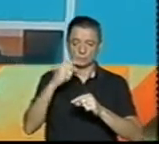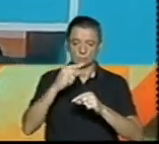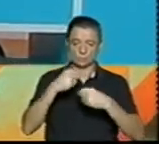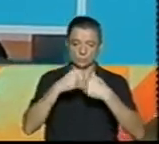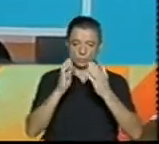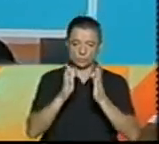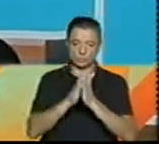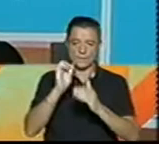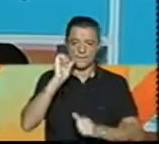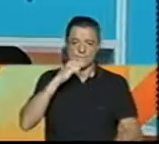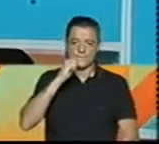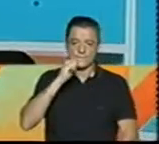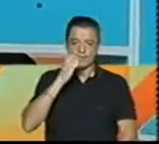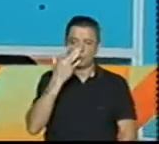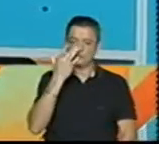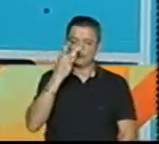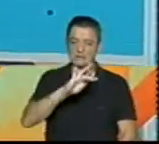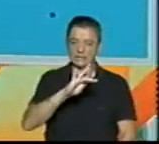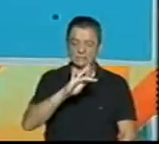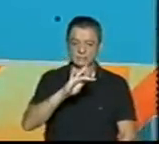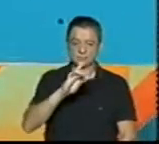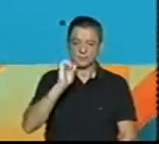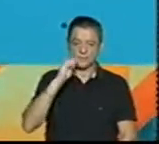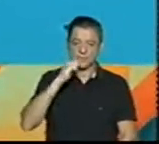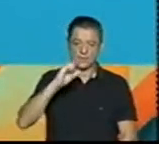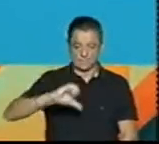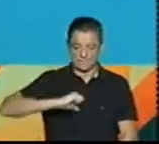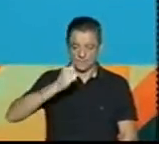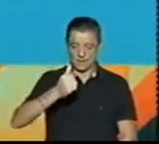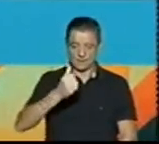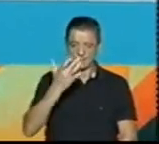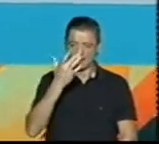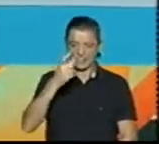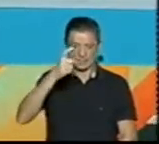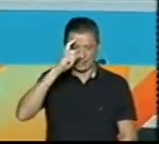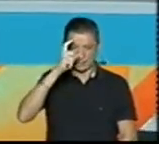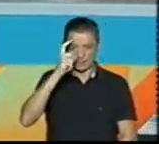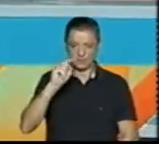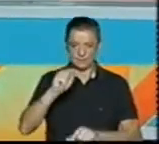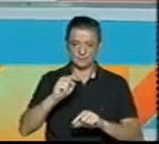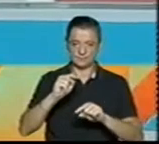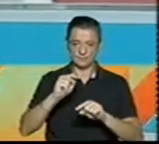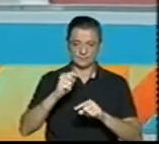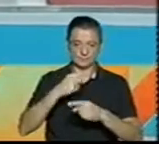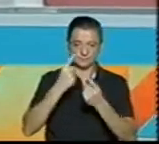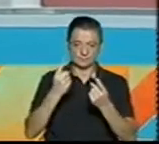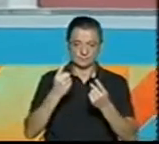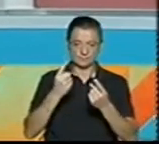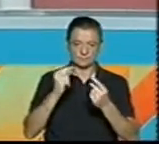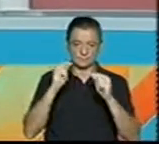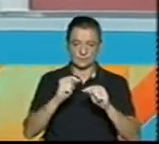todos. Conheces este vinho, é aquele que tinge tudo. Eu só vou provar agora para vos mostrar, porque senão fica com um duplo batom. É o nosso vinhão. E os beijos